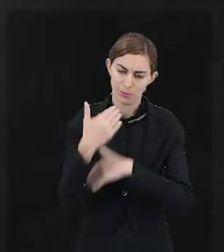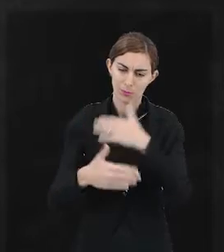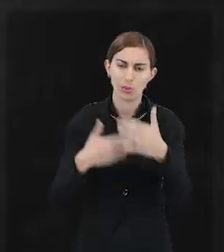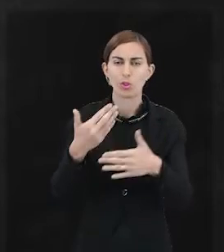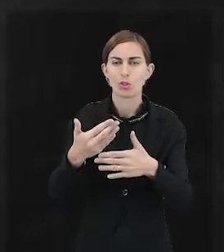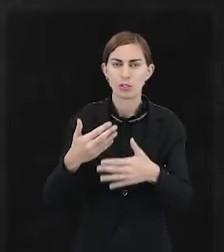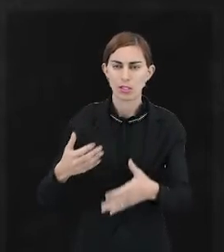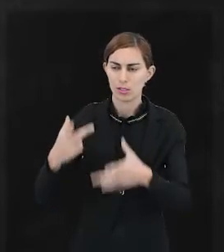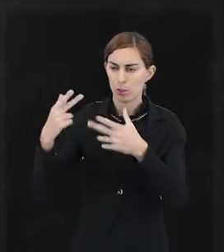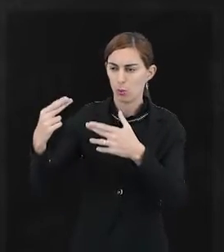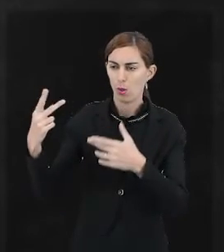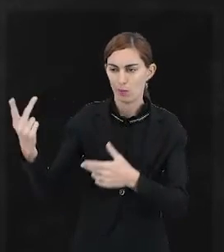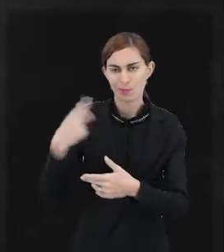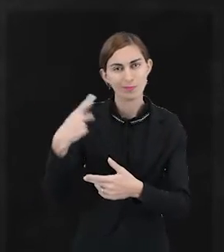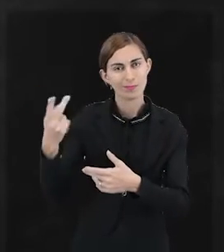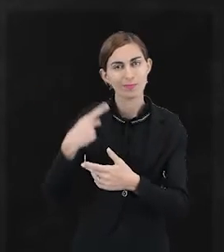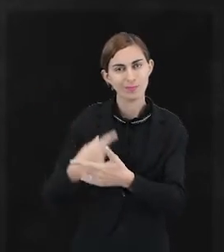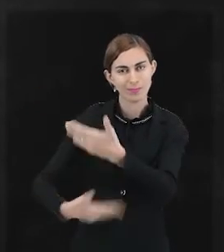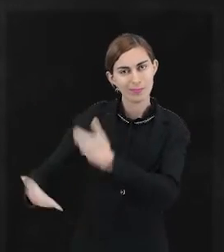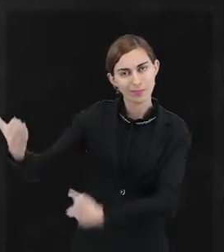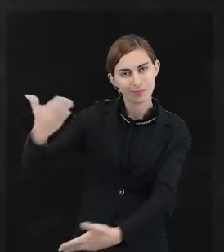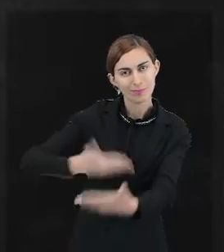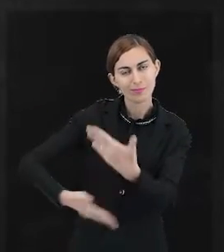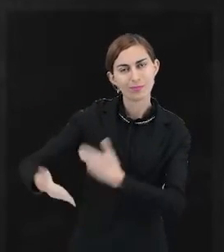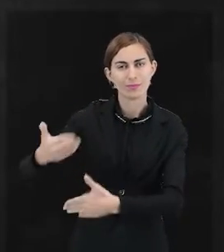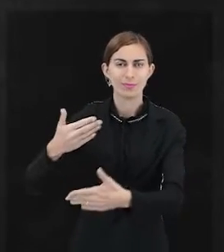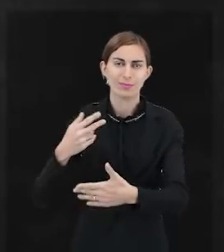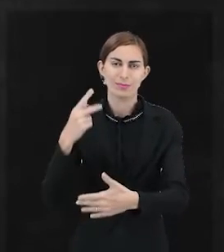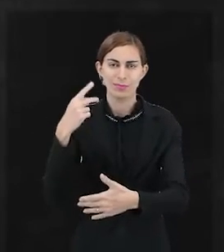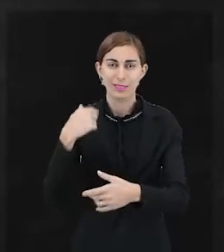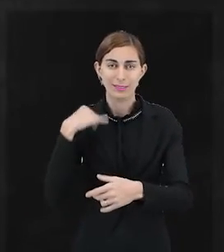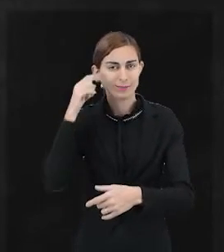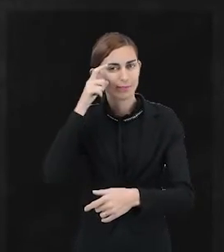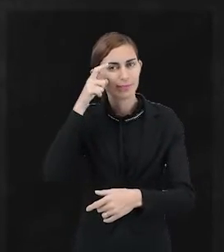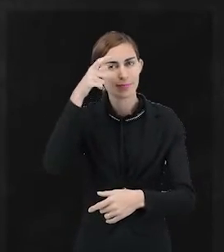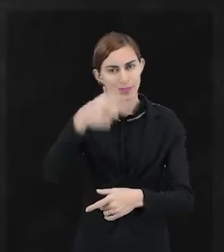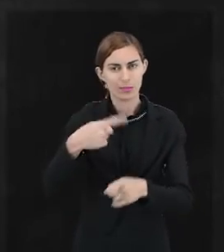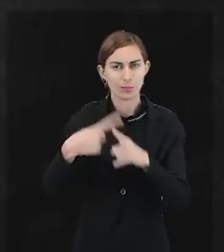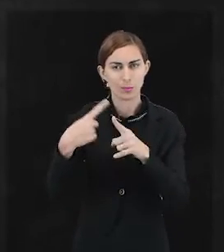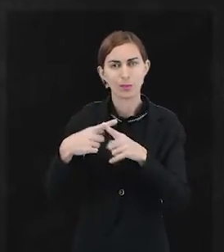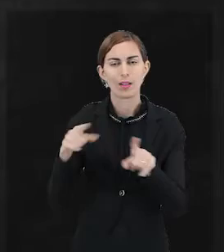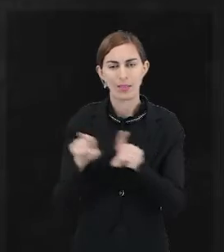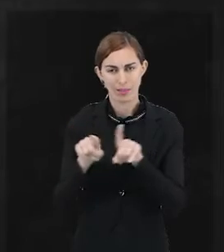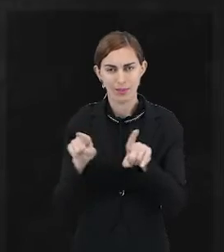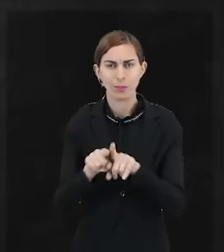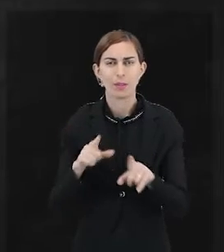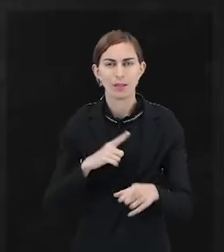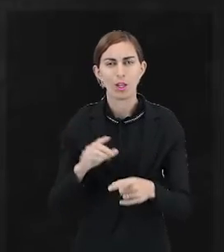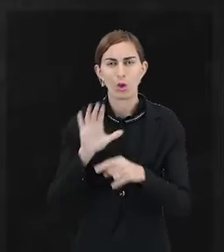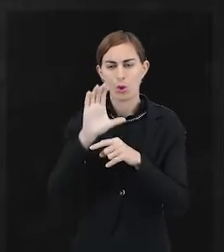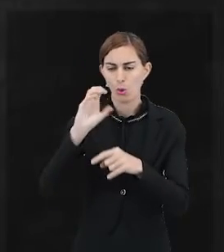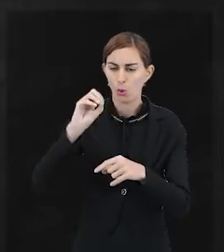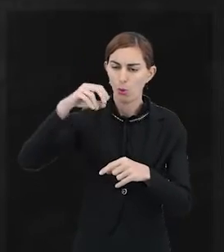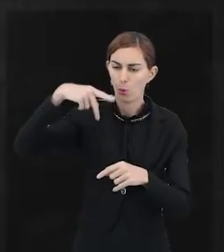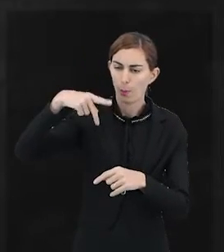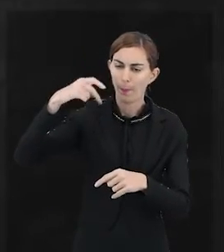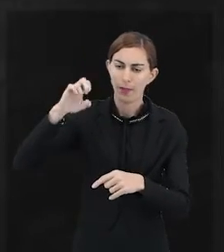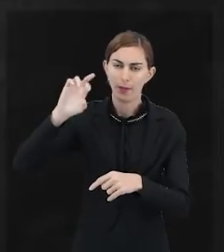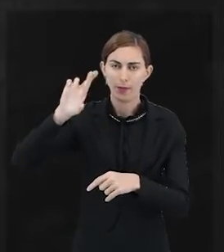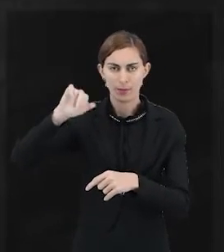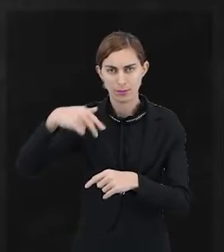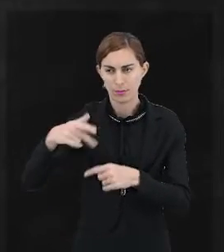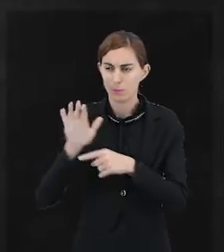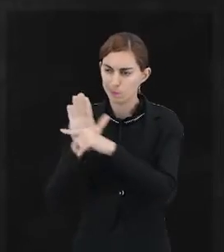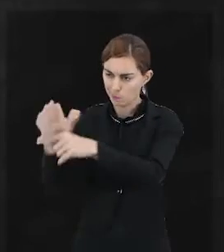mão dupla, né? Um processo de 2 vias. E isso é interessante porque também tem uma implicação para a cooperação das